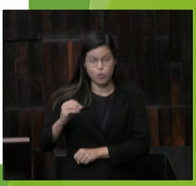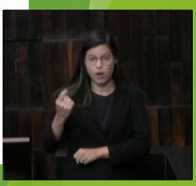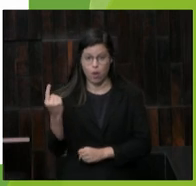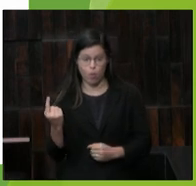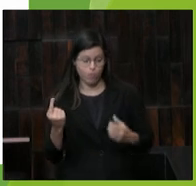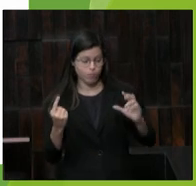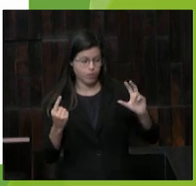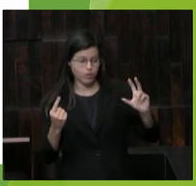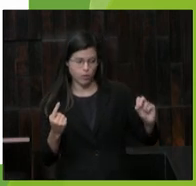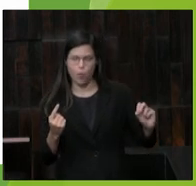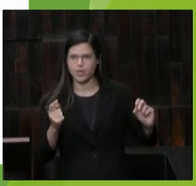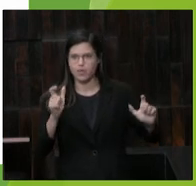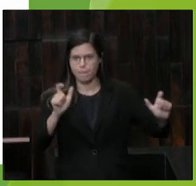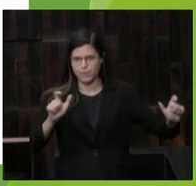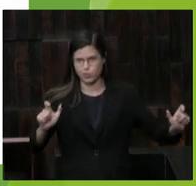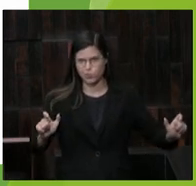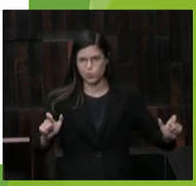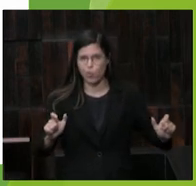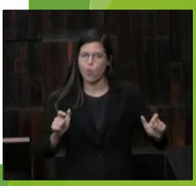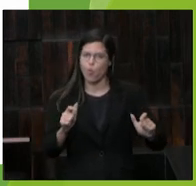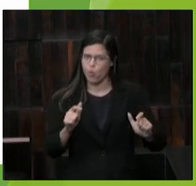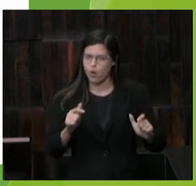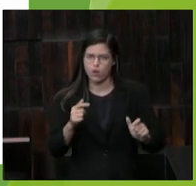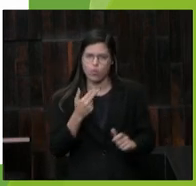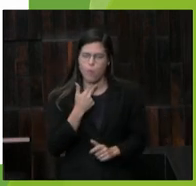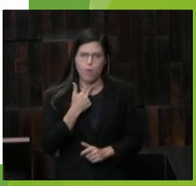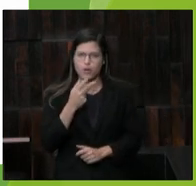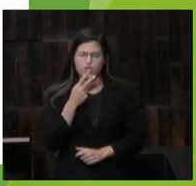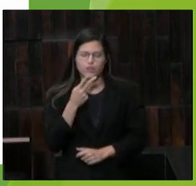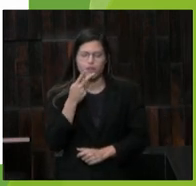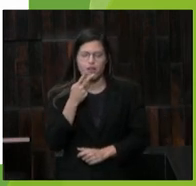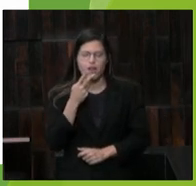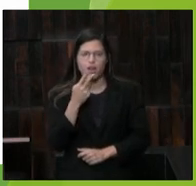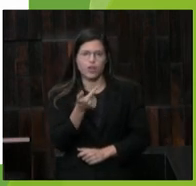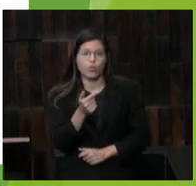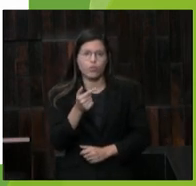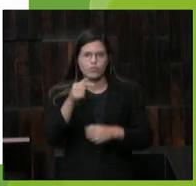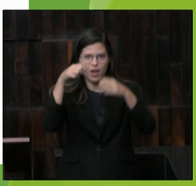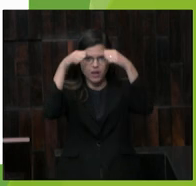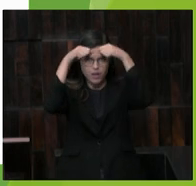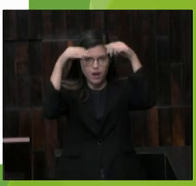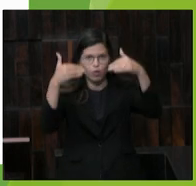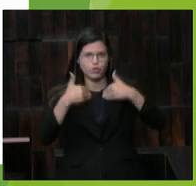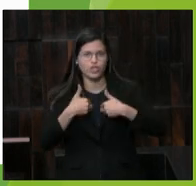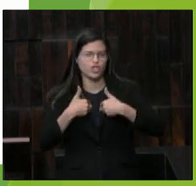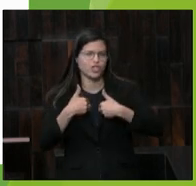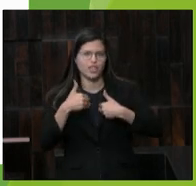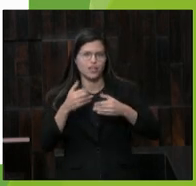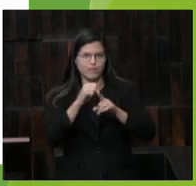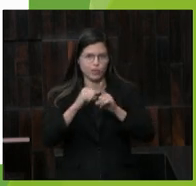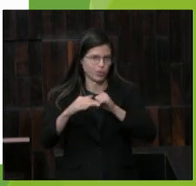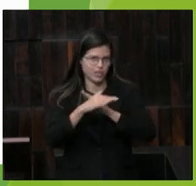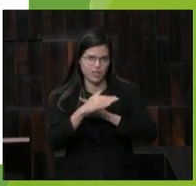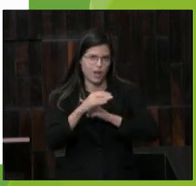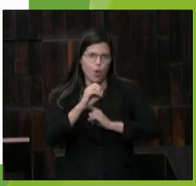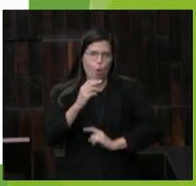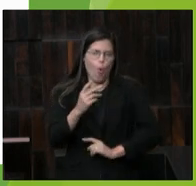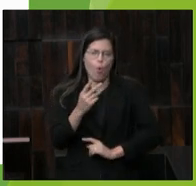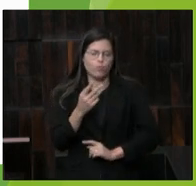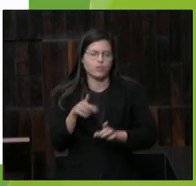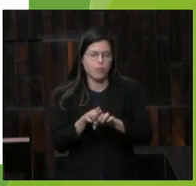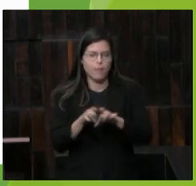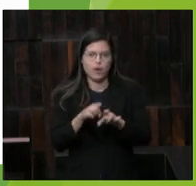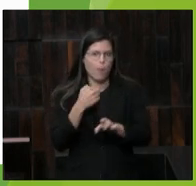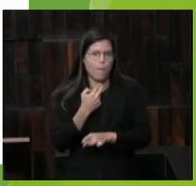falar que os autistas não estão presentes na sociedade. A gente não pode, acho que nem mais falar, talvez assim, que o número é pequeno. De 1